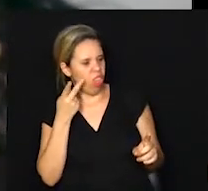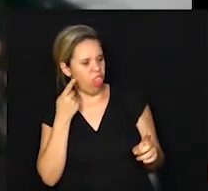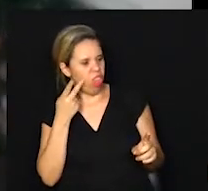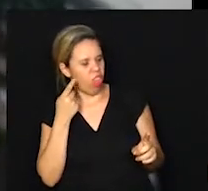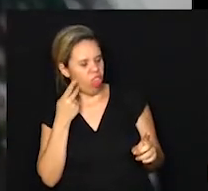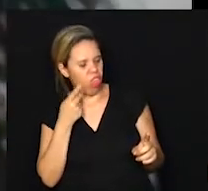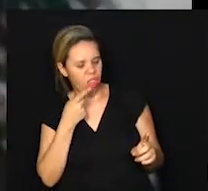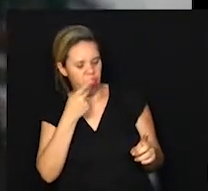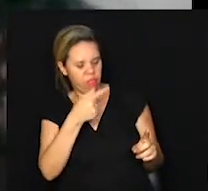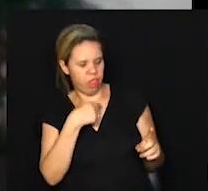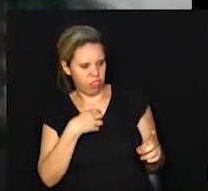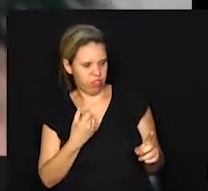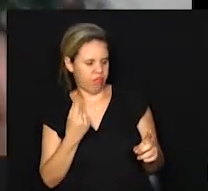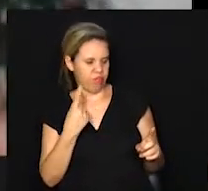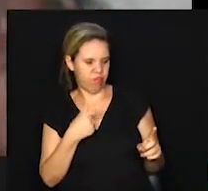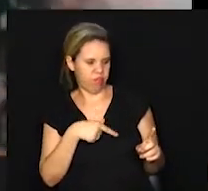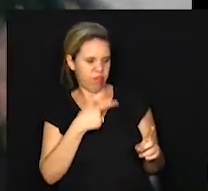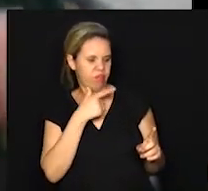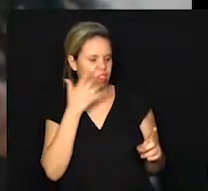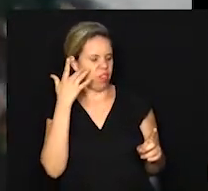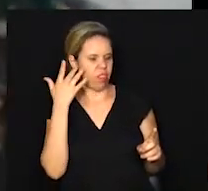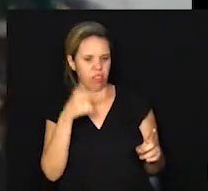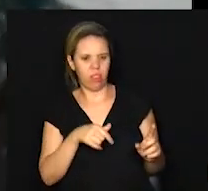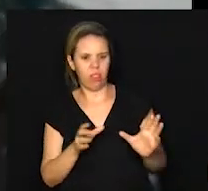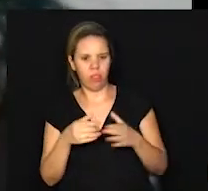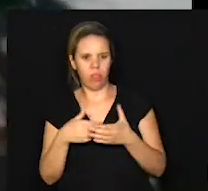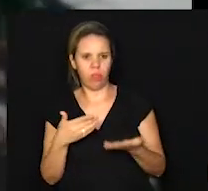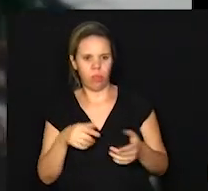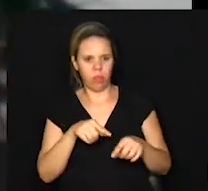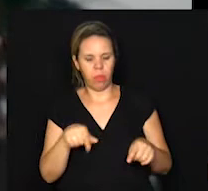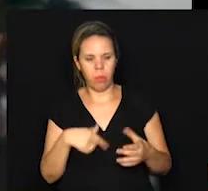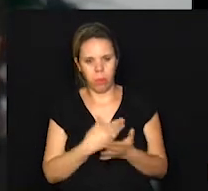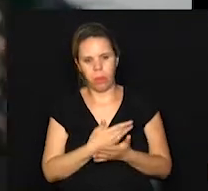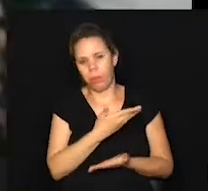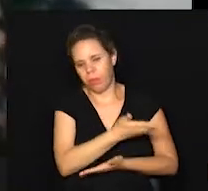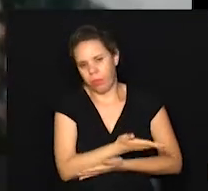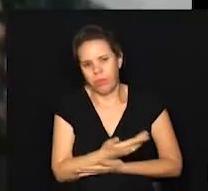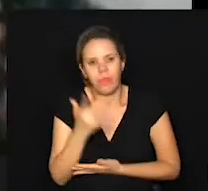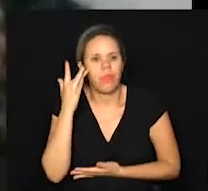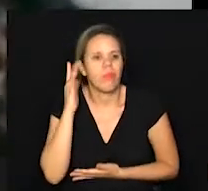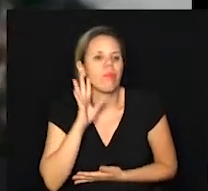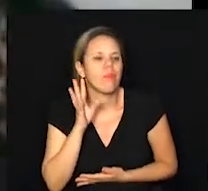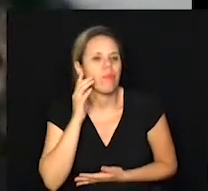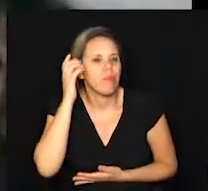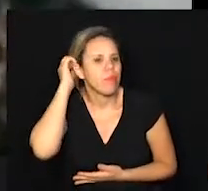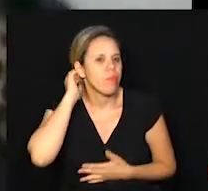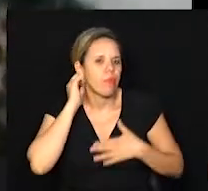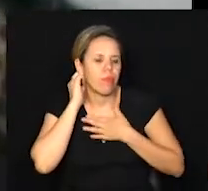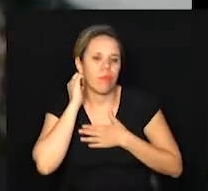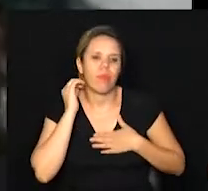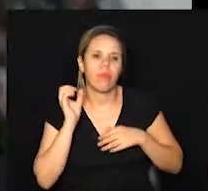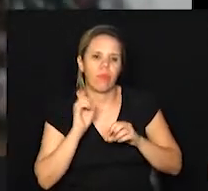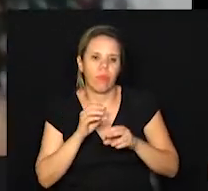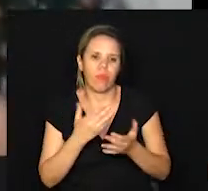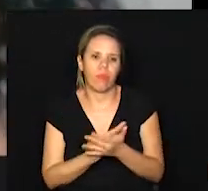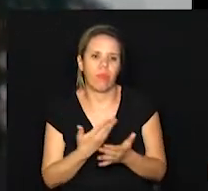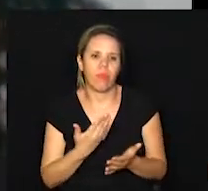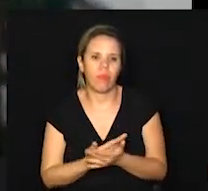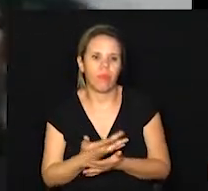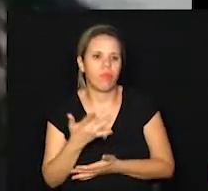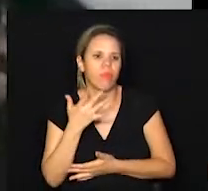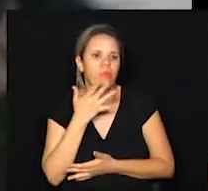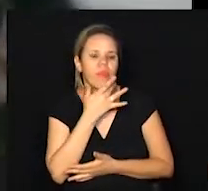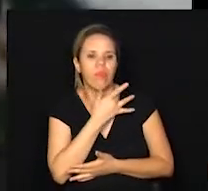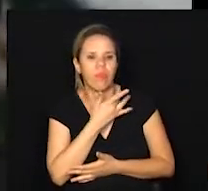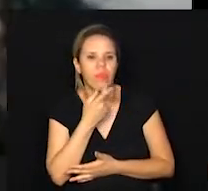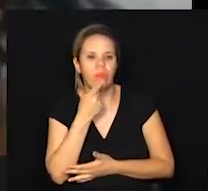assim, o que você está achando da turma da sala tal? Eu achei uma turma muito gostosa de lhe dar aula. Ele, gostosa, olha que